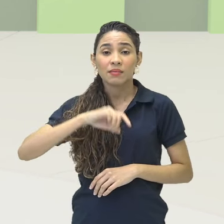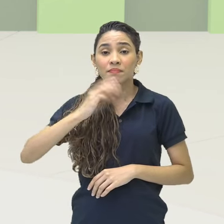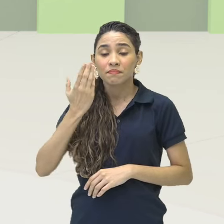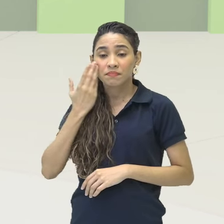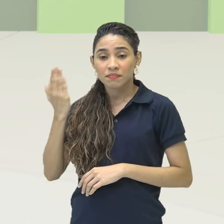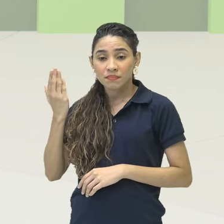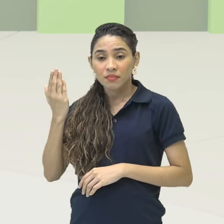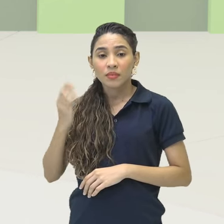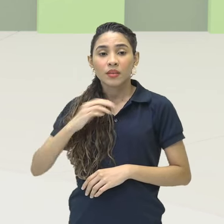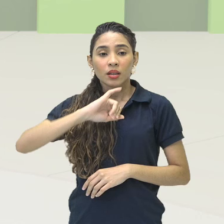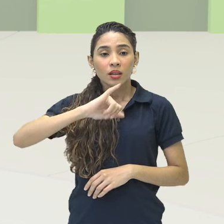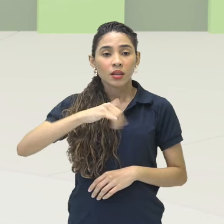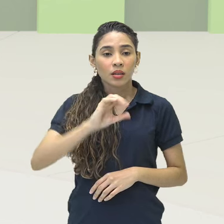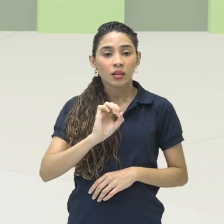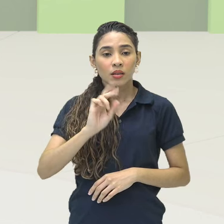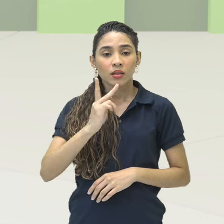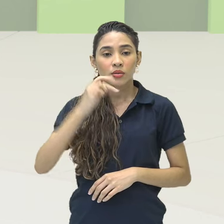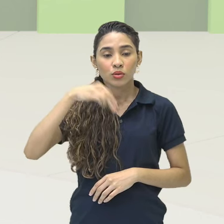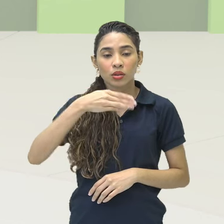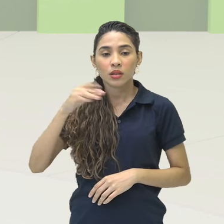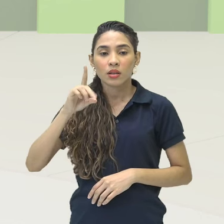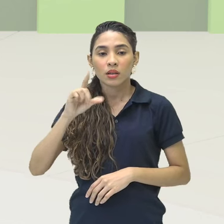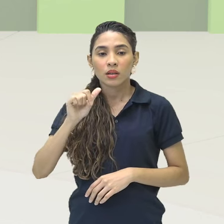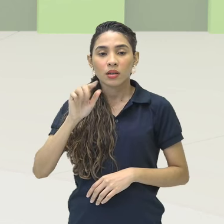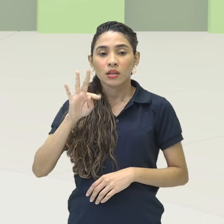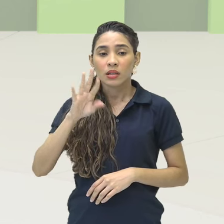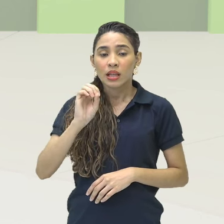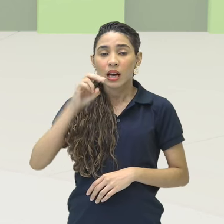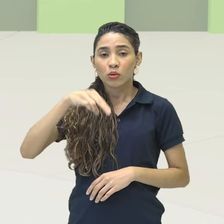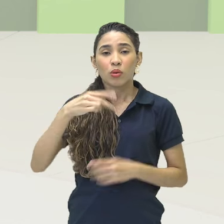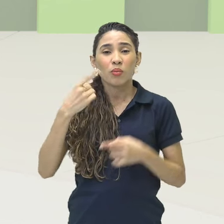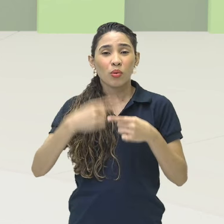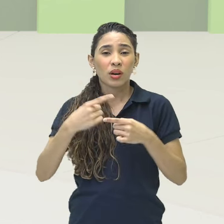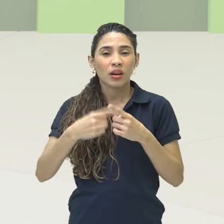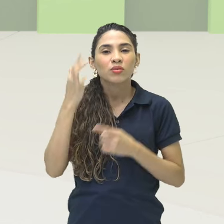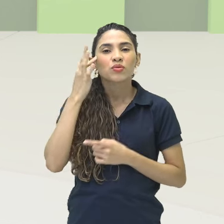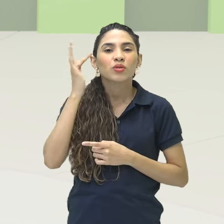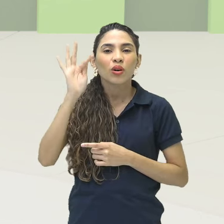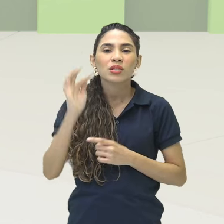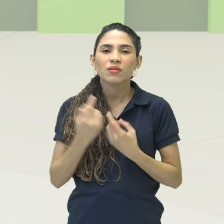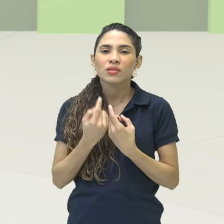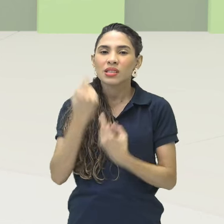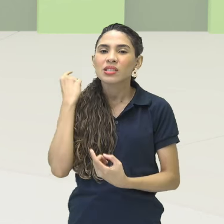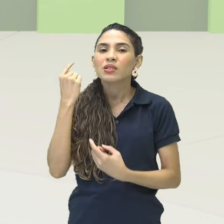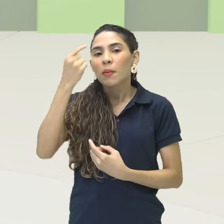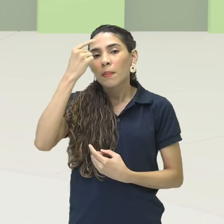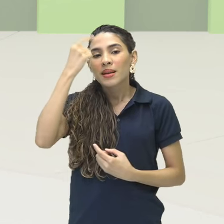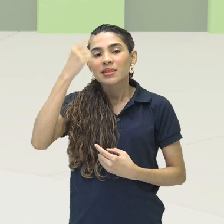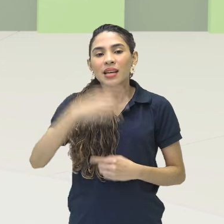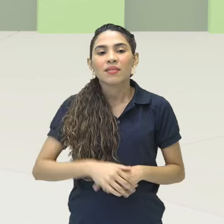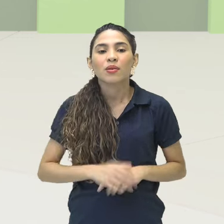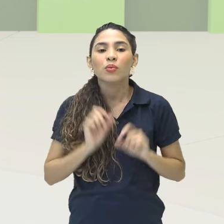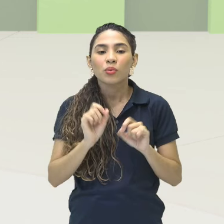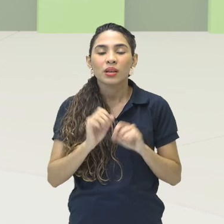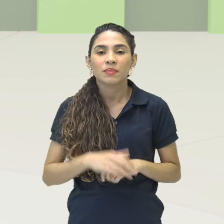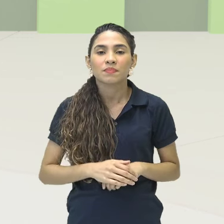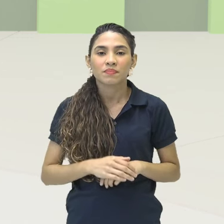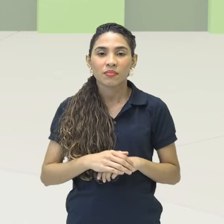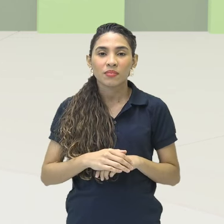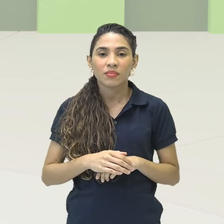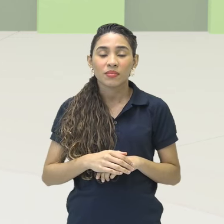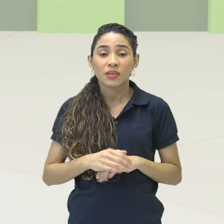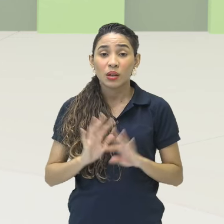porque os filósofos antigos, eles pensavam, Leucipo e Demócrito, que a matéria